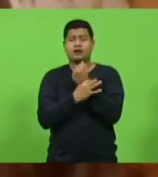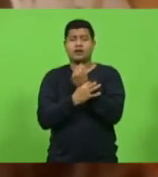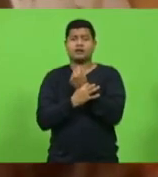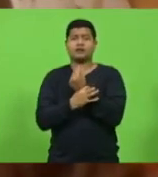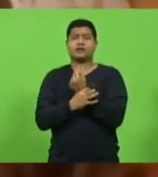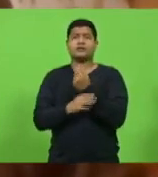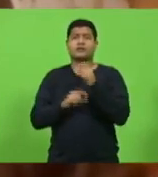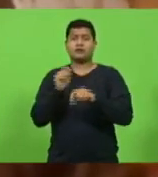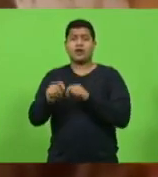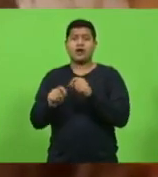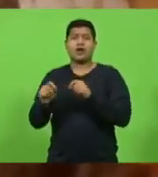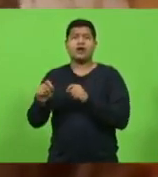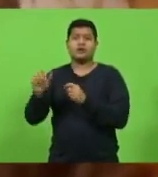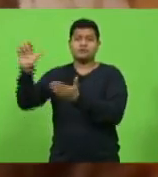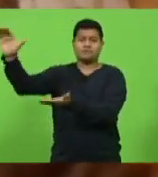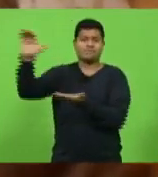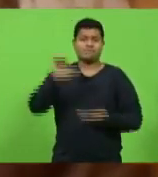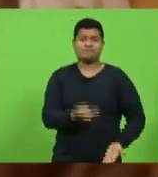dos mesmos.